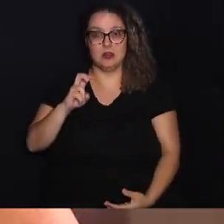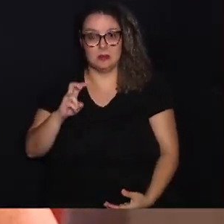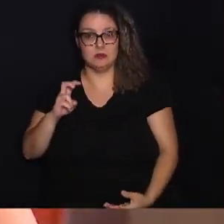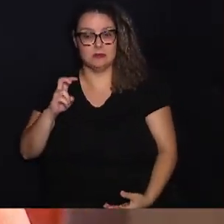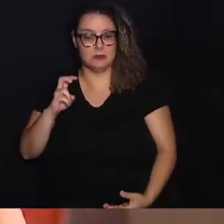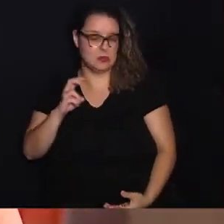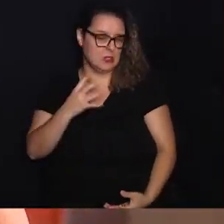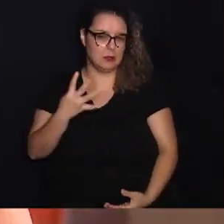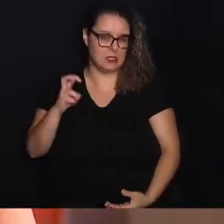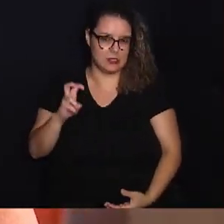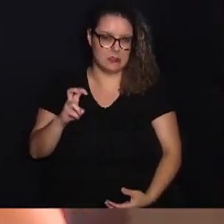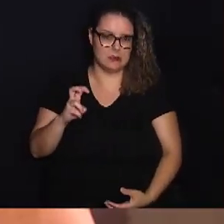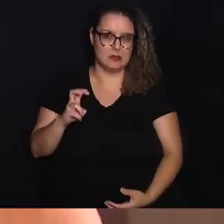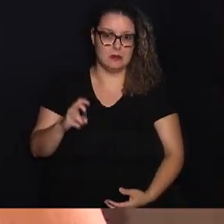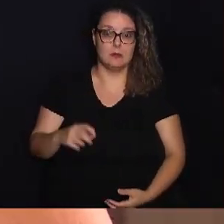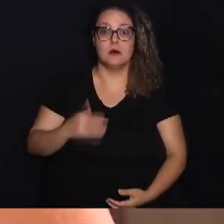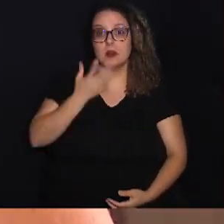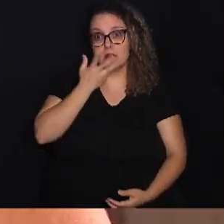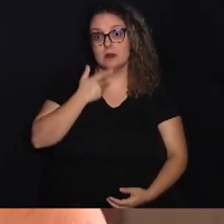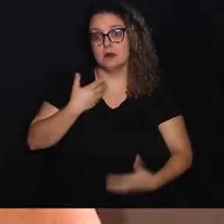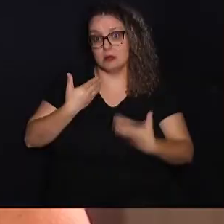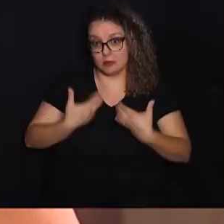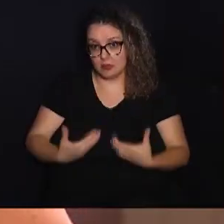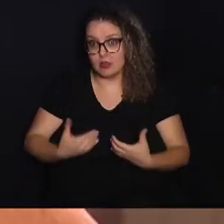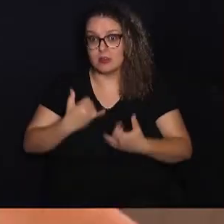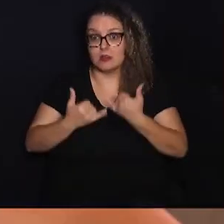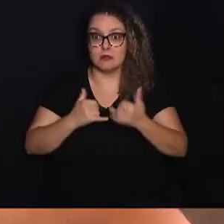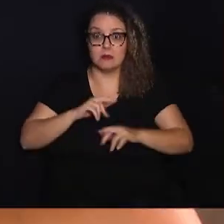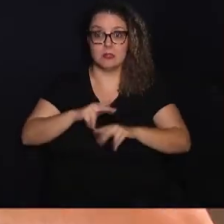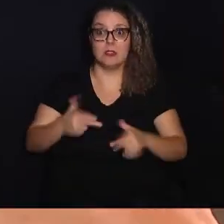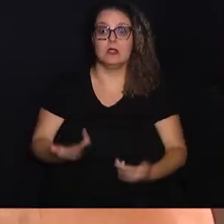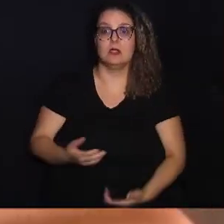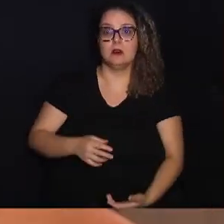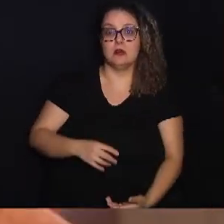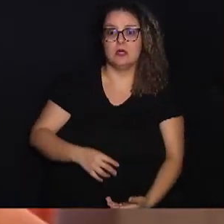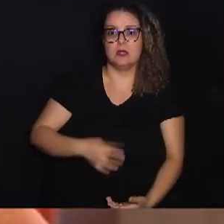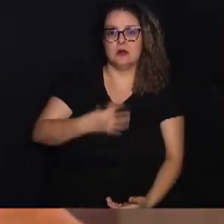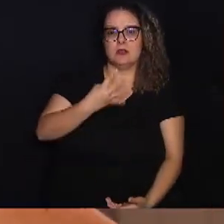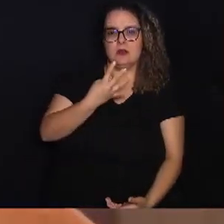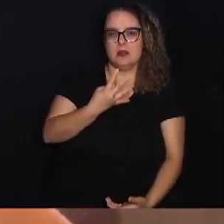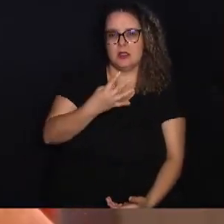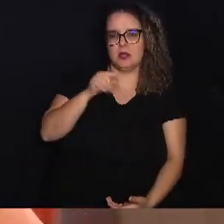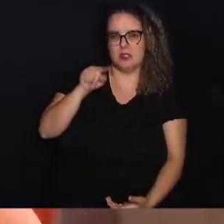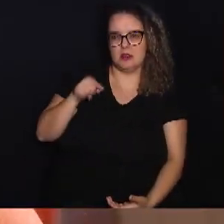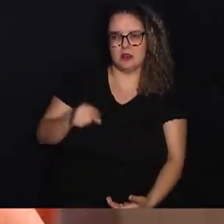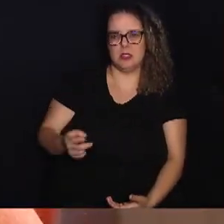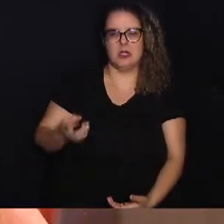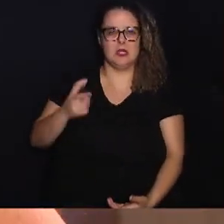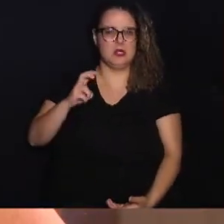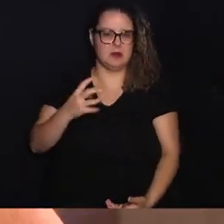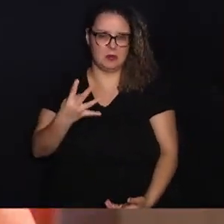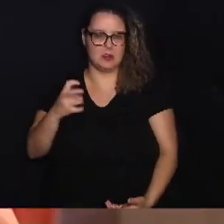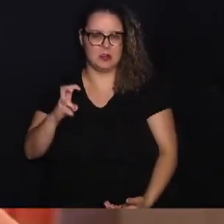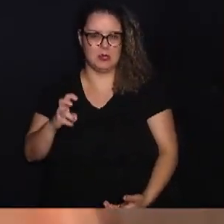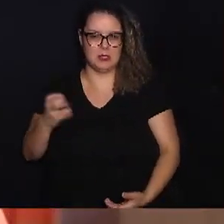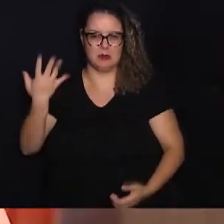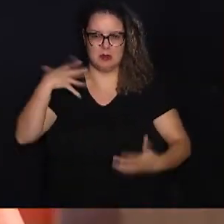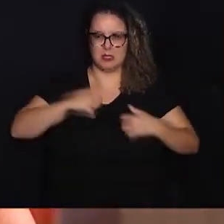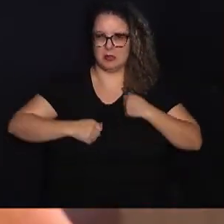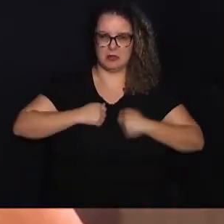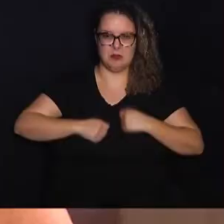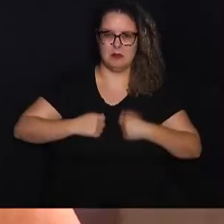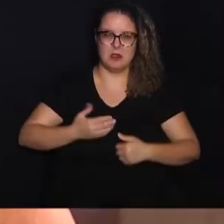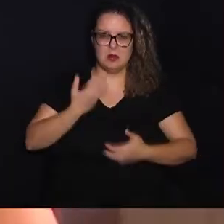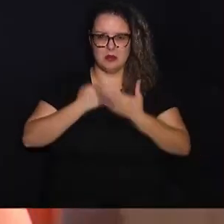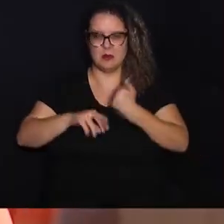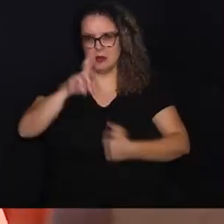quê? A criança também cansa de brincar muito. Então, quando é 15 para 5, eles estão todos exaustos, querendo ir para casa, tomar um banho, jantar com a